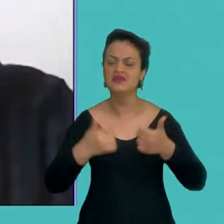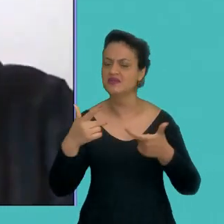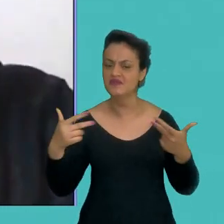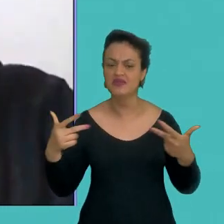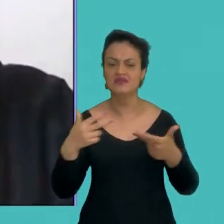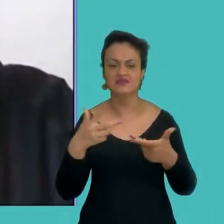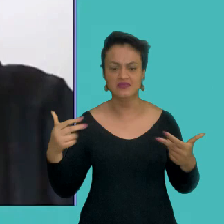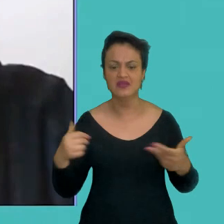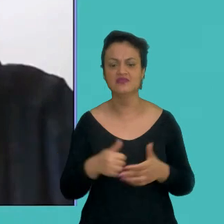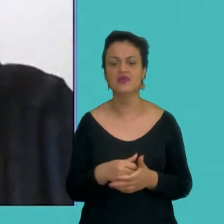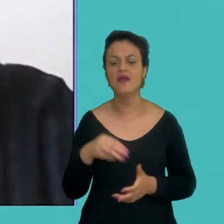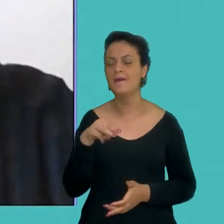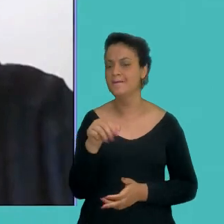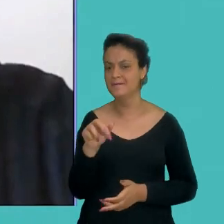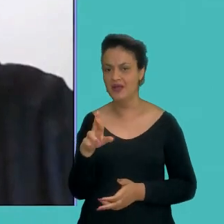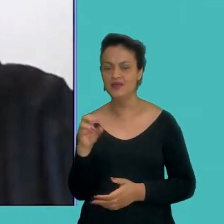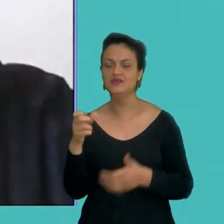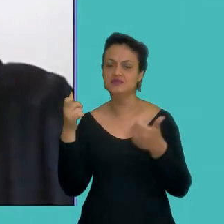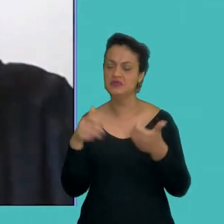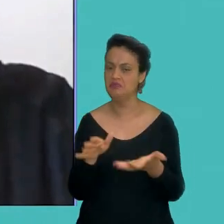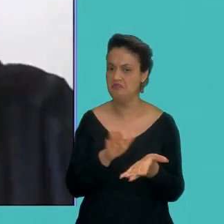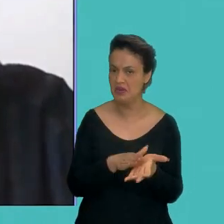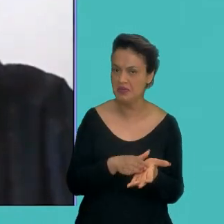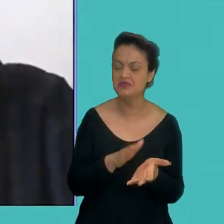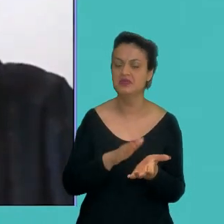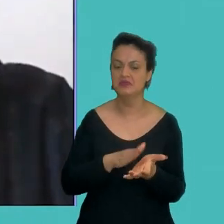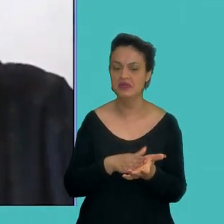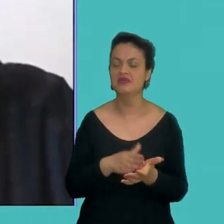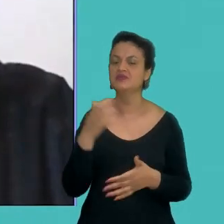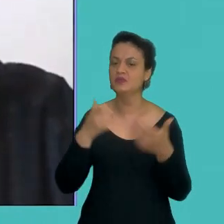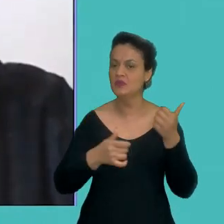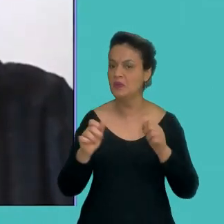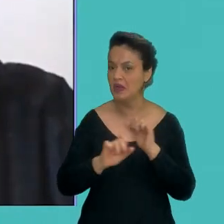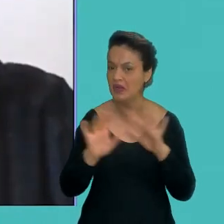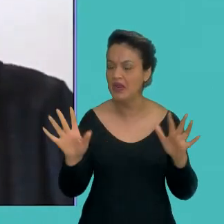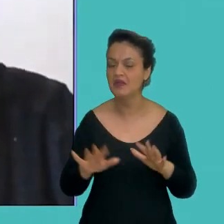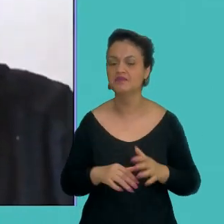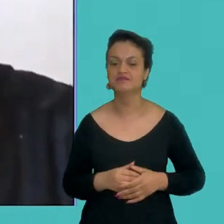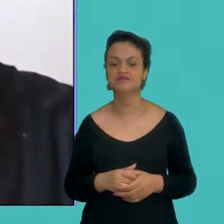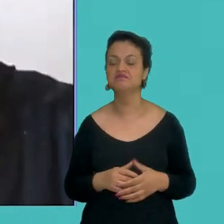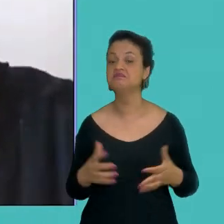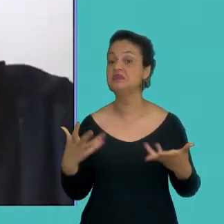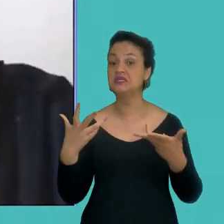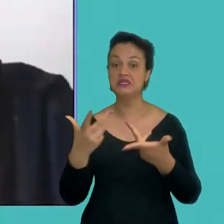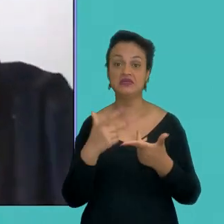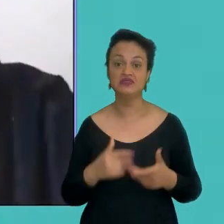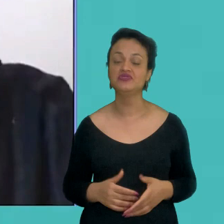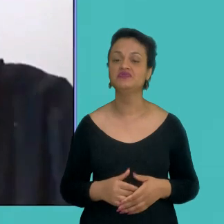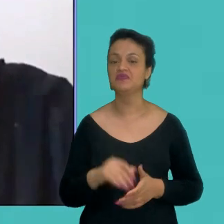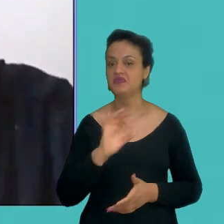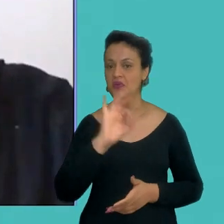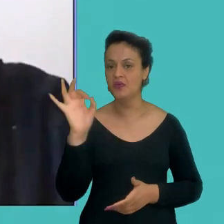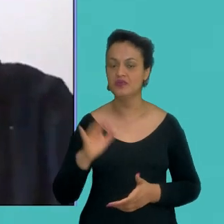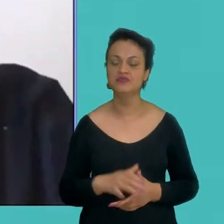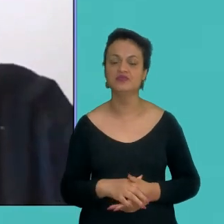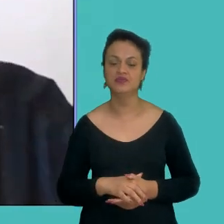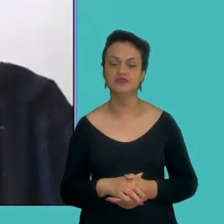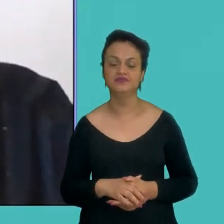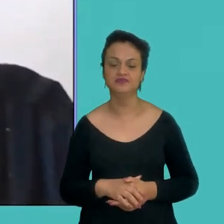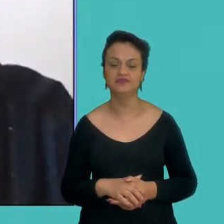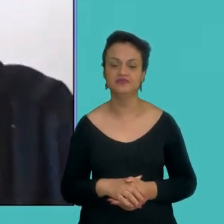ótimas explanações, do Marco Antônio dos Santos, parabéns, Juliel Vax, exposição clara, brilhante,